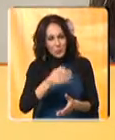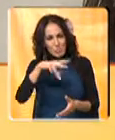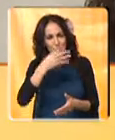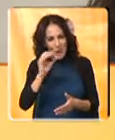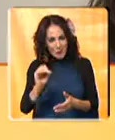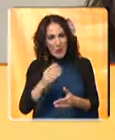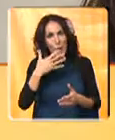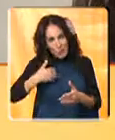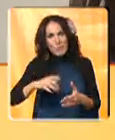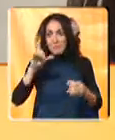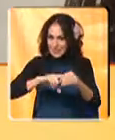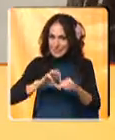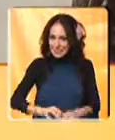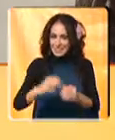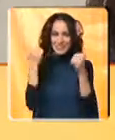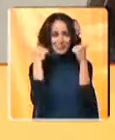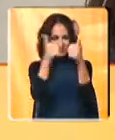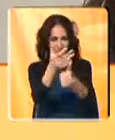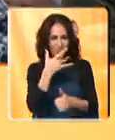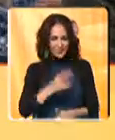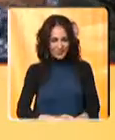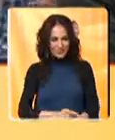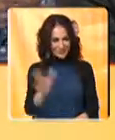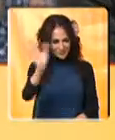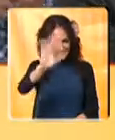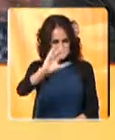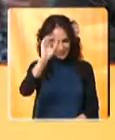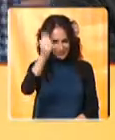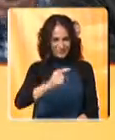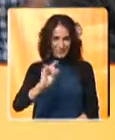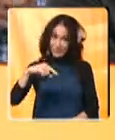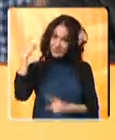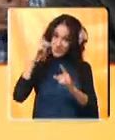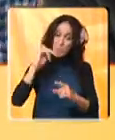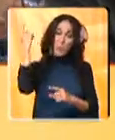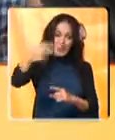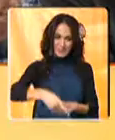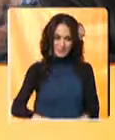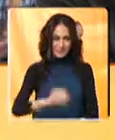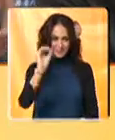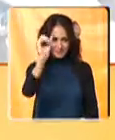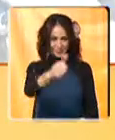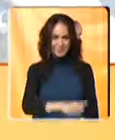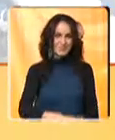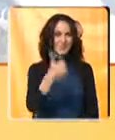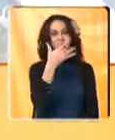Baló. Bom Natal! Bom Natal! Até para o ano! Até para o ano! Muito obrigado, Maló.